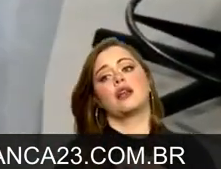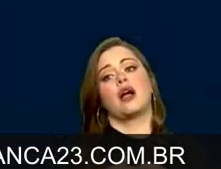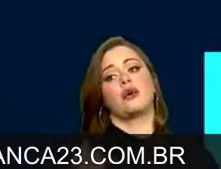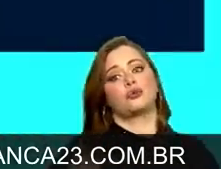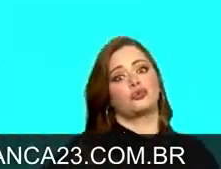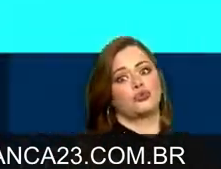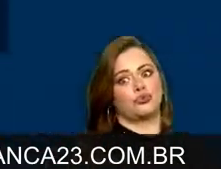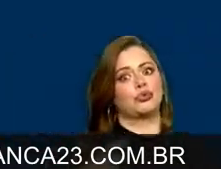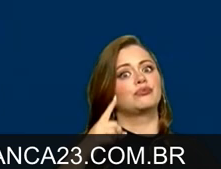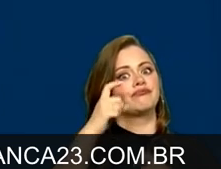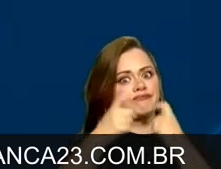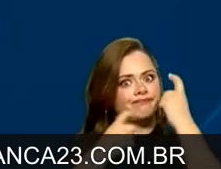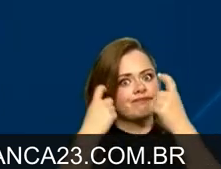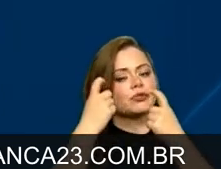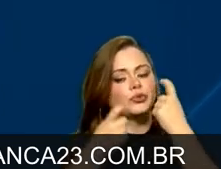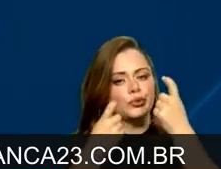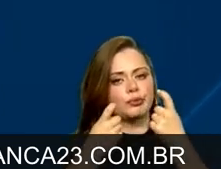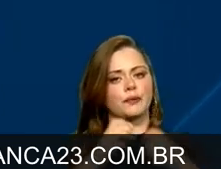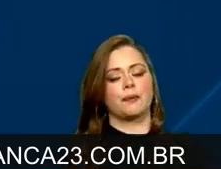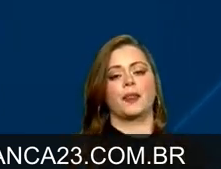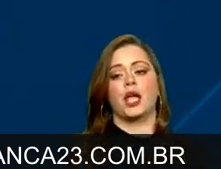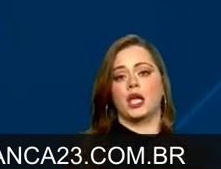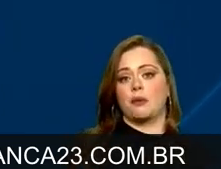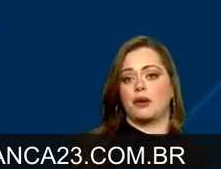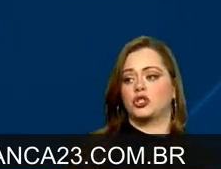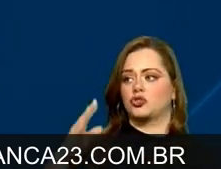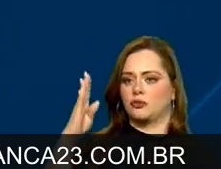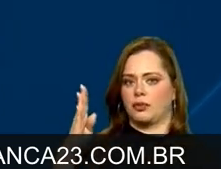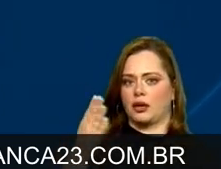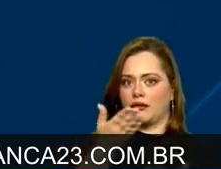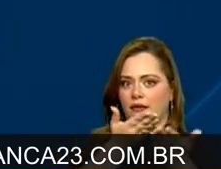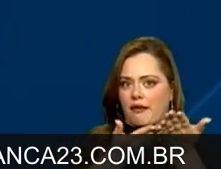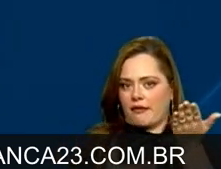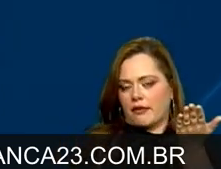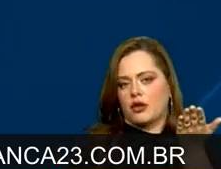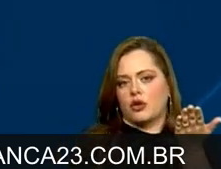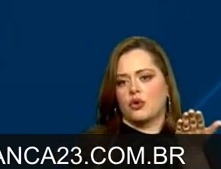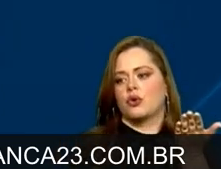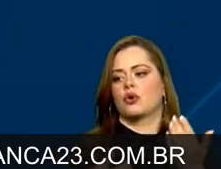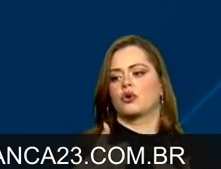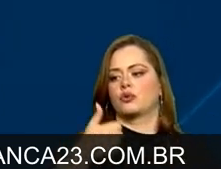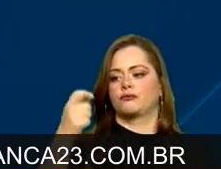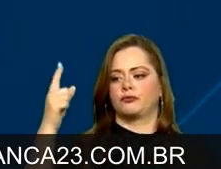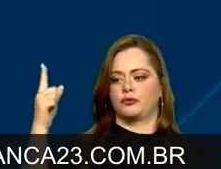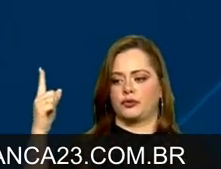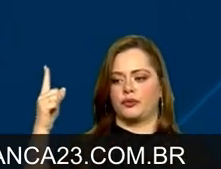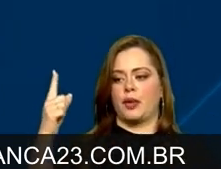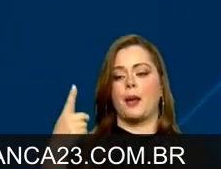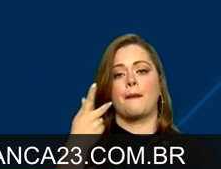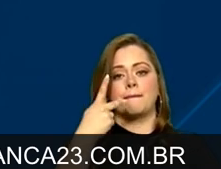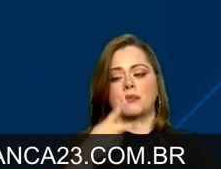preocupam. Casos de hepatite B caíram de 14.350 para